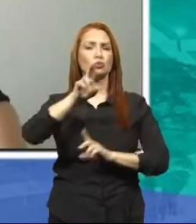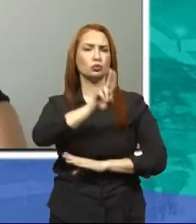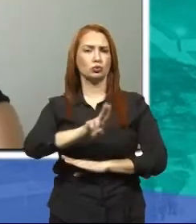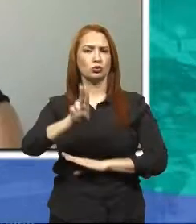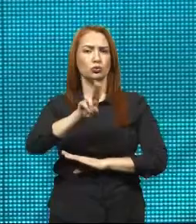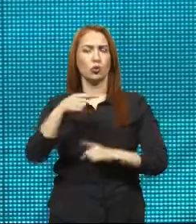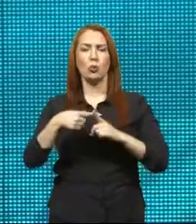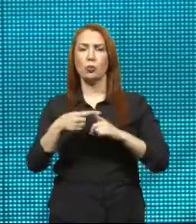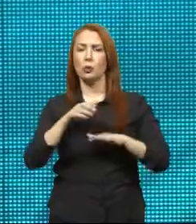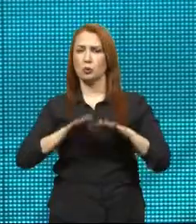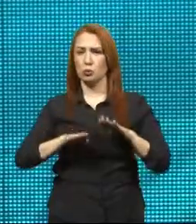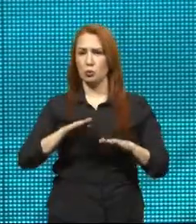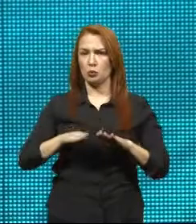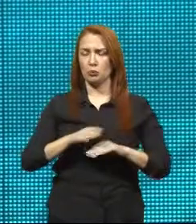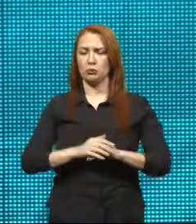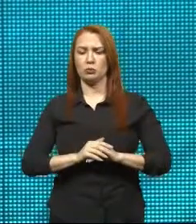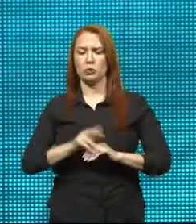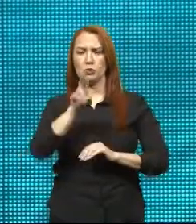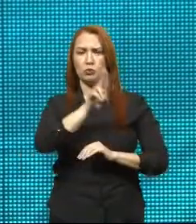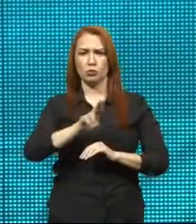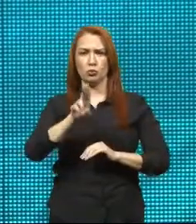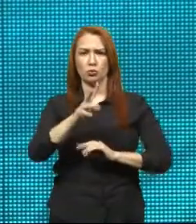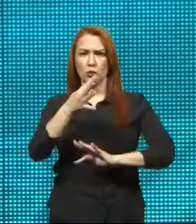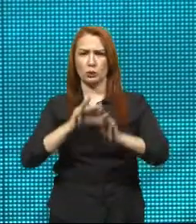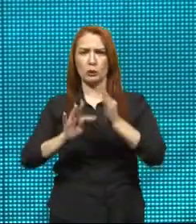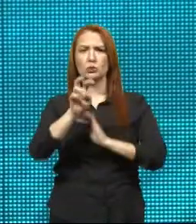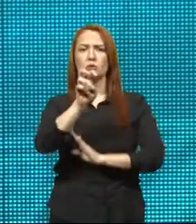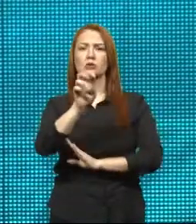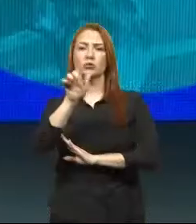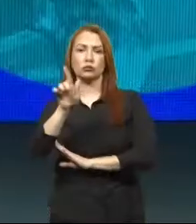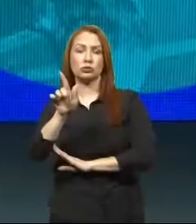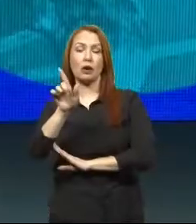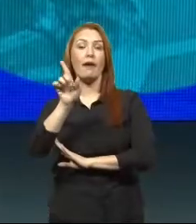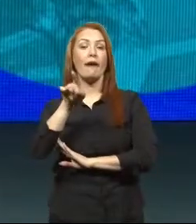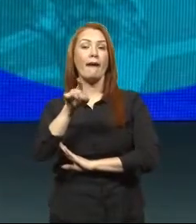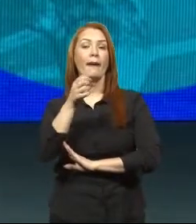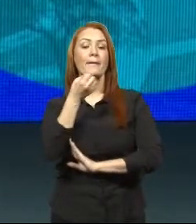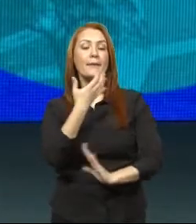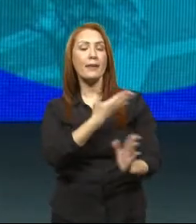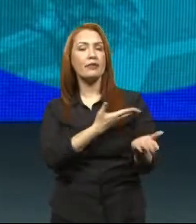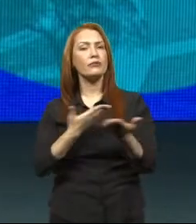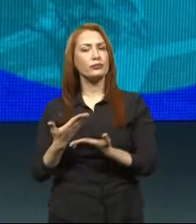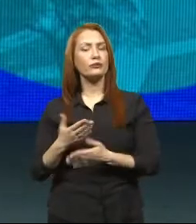uso, a tecnologia de 5G vai ser muito bem-vinda, muito bem